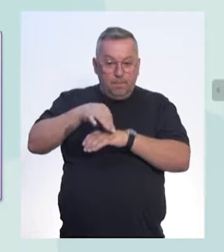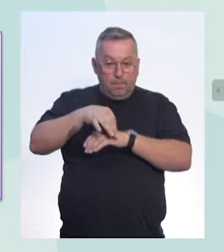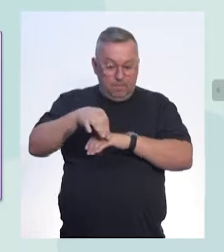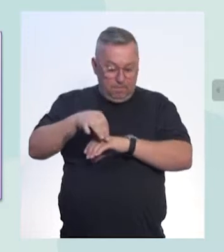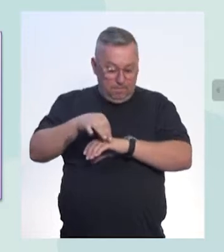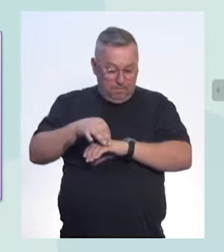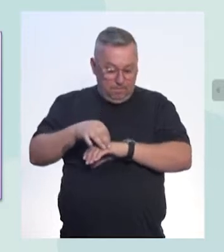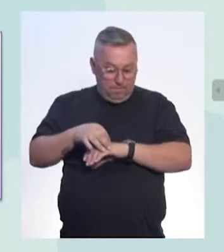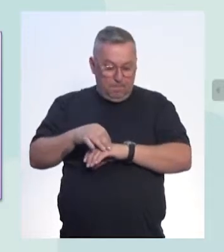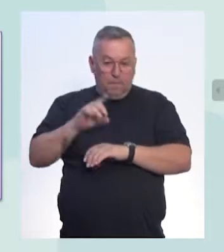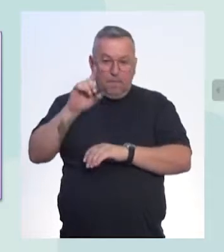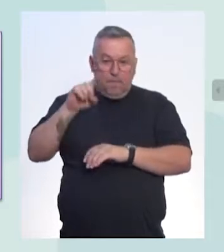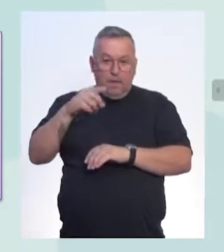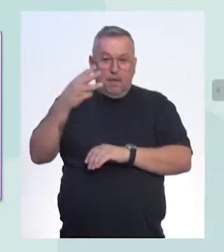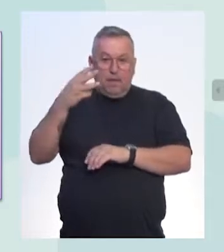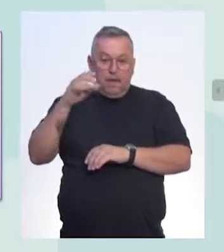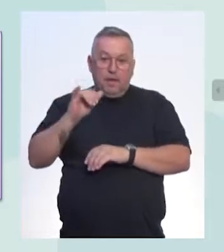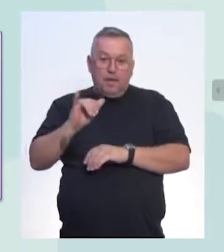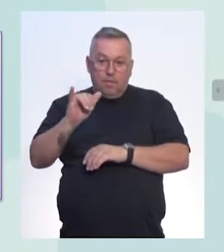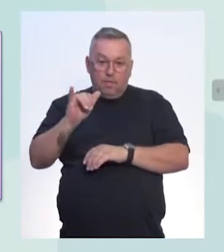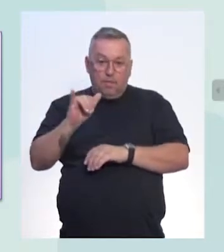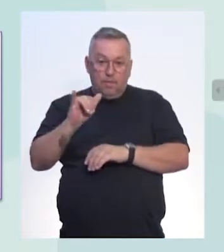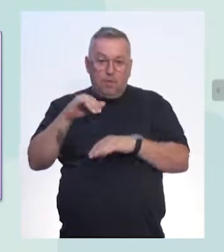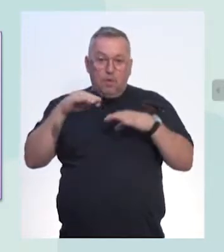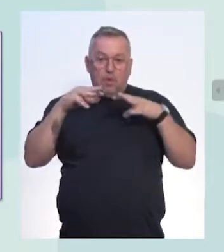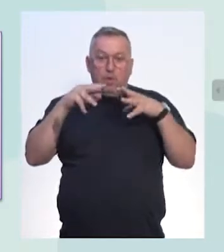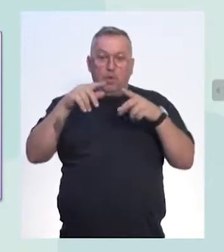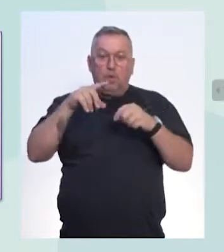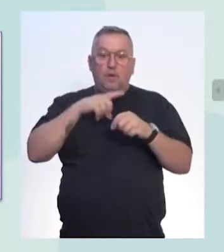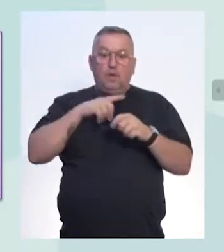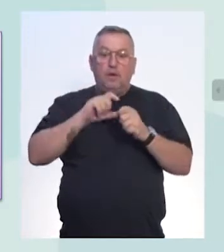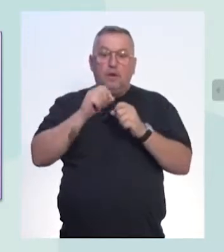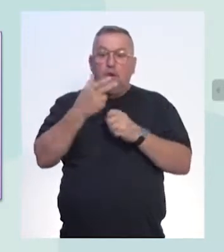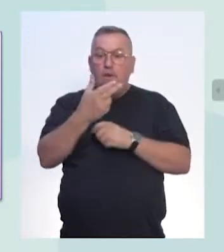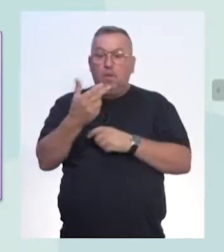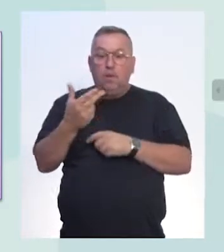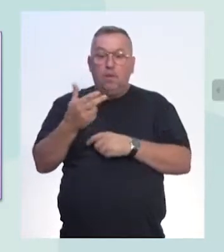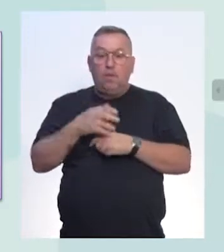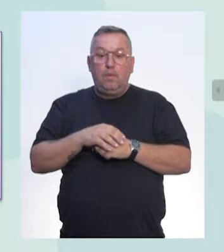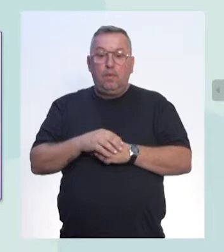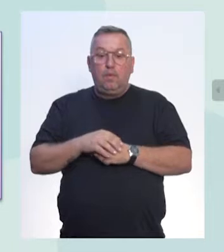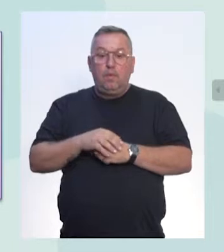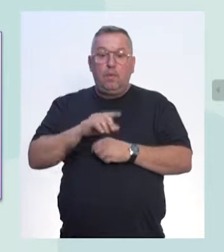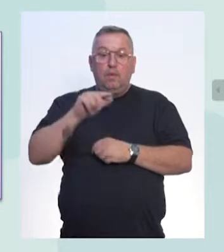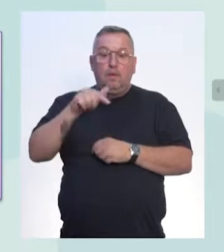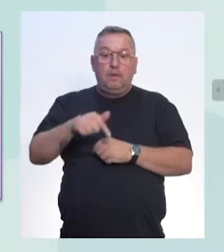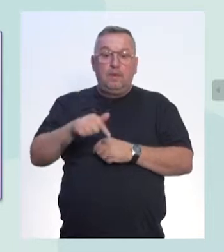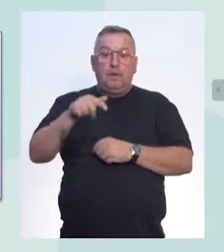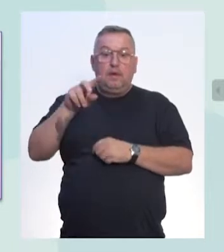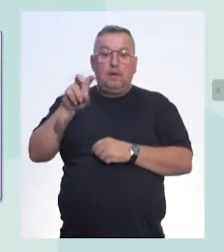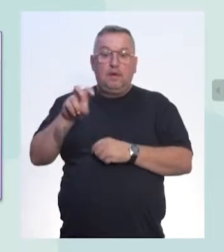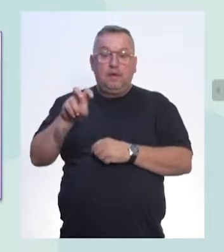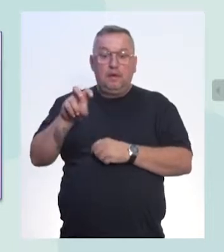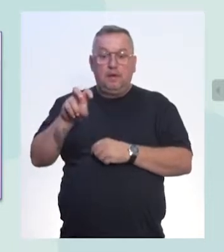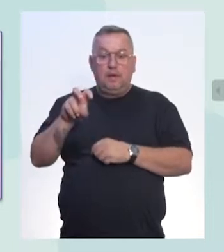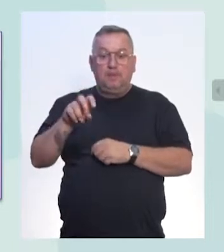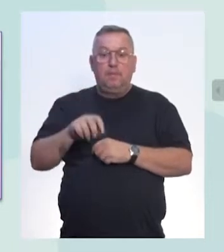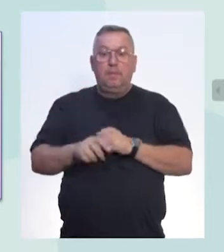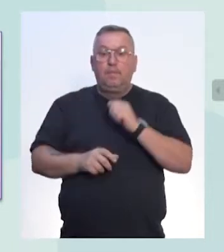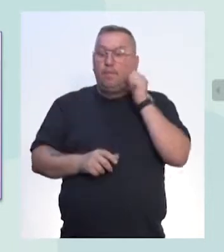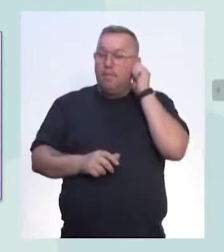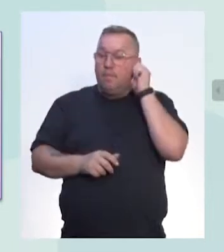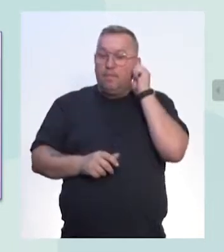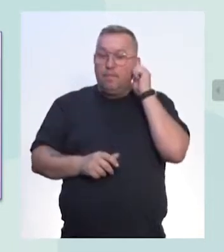é 3y, e tudo isso tem que ser igual à quantidade máxima ideal por